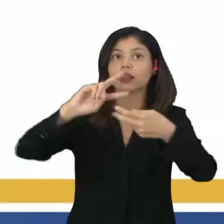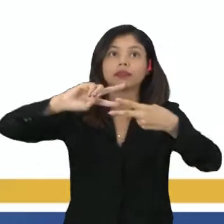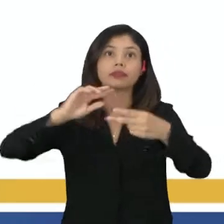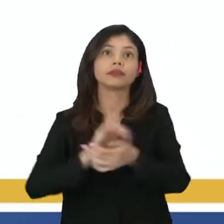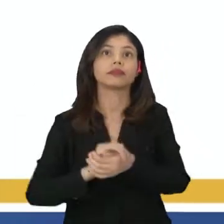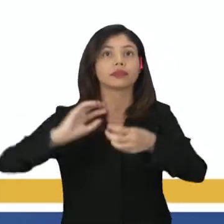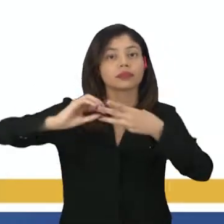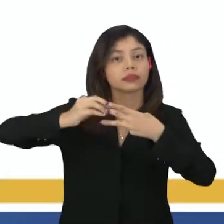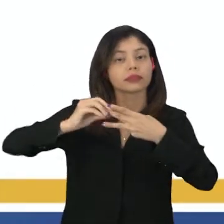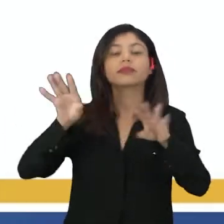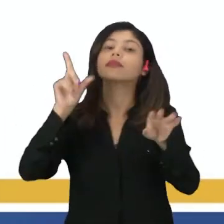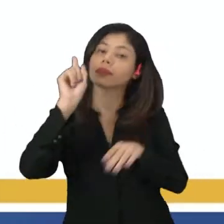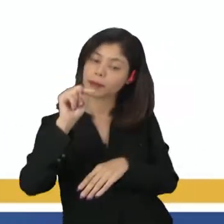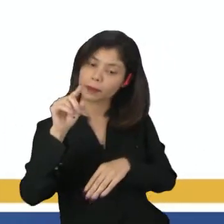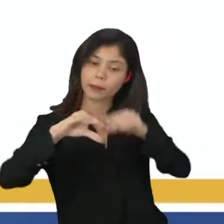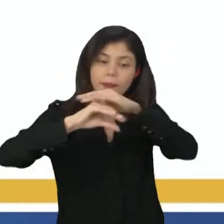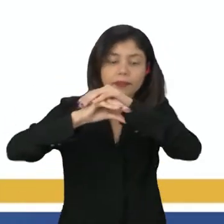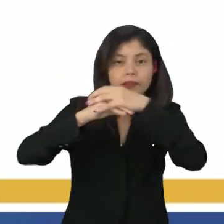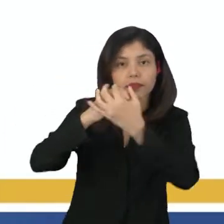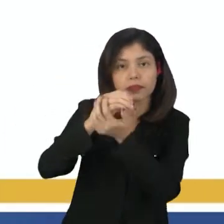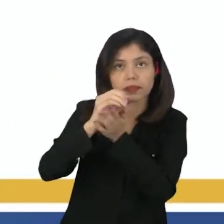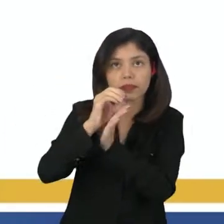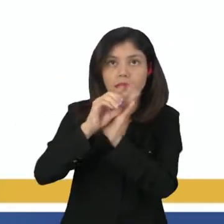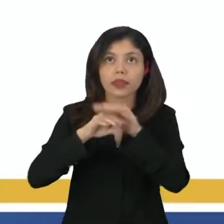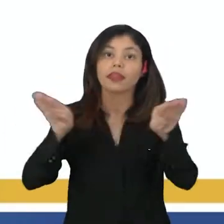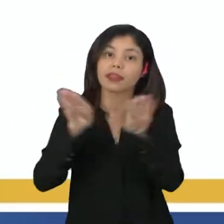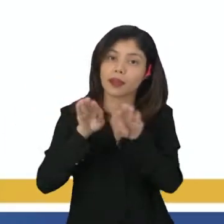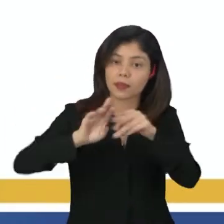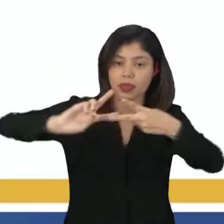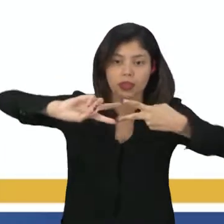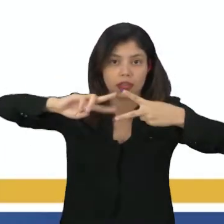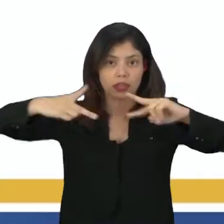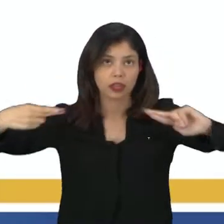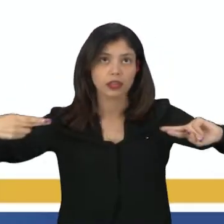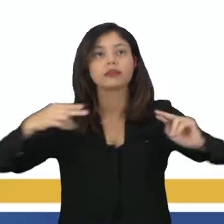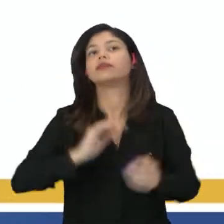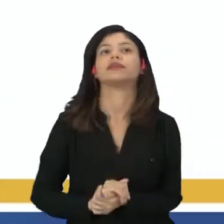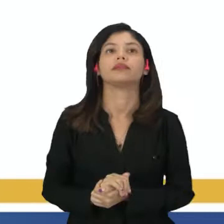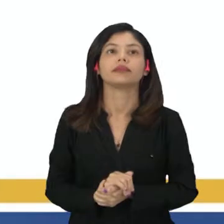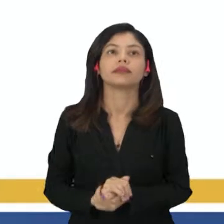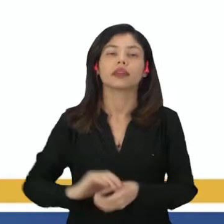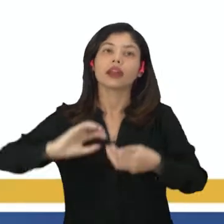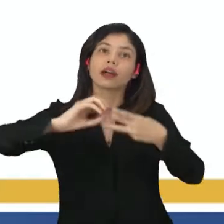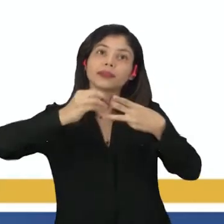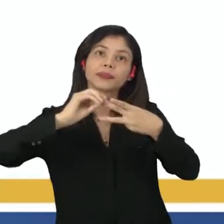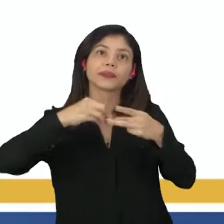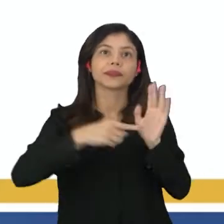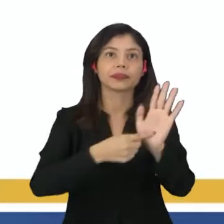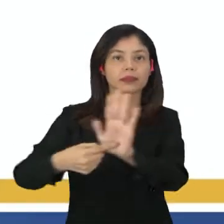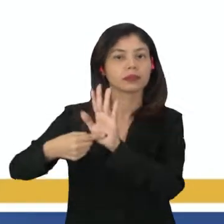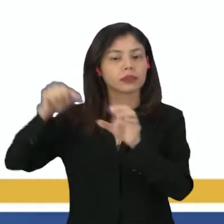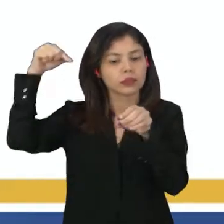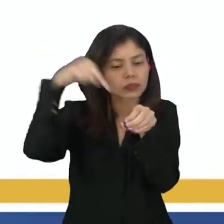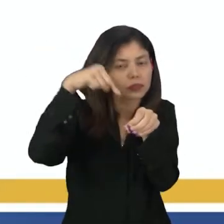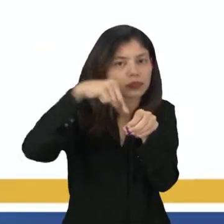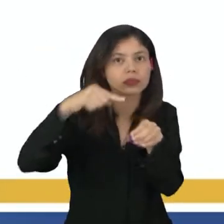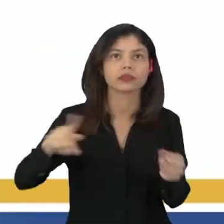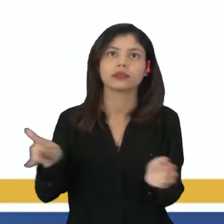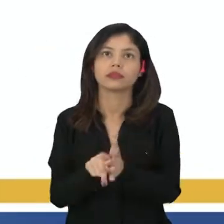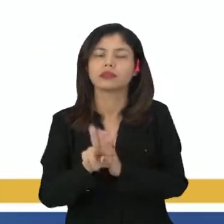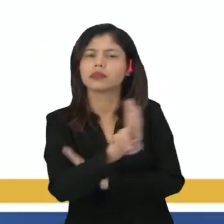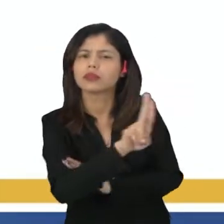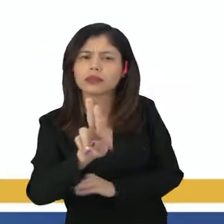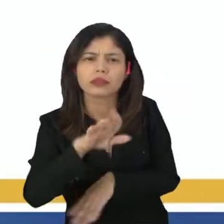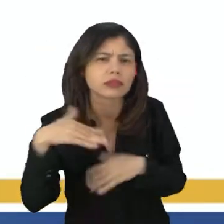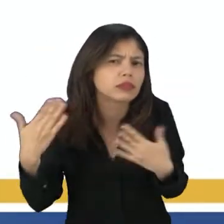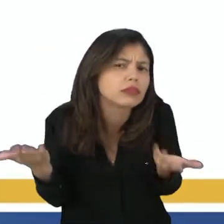células possuem membrana, citoplasma e material genético. As células que apresentam núcleo definido, então, elas são